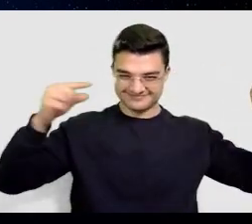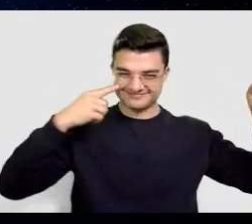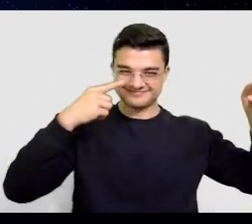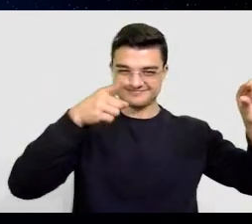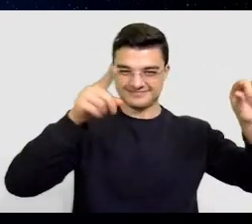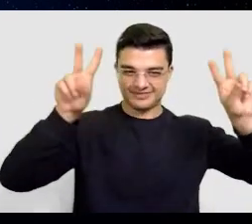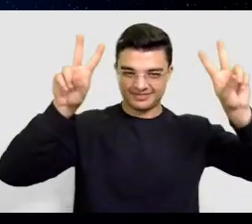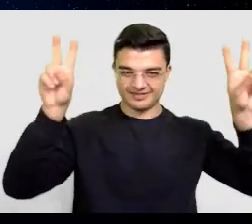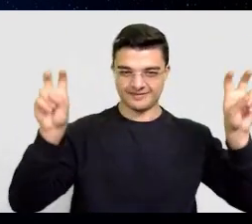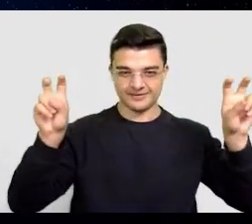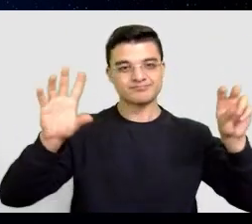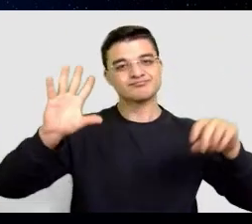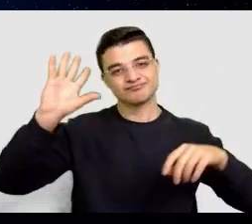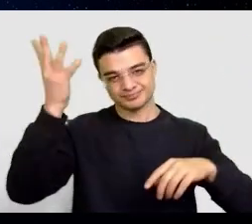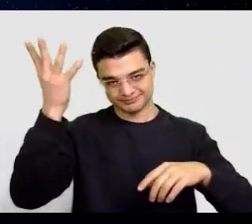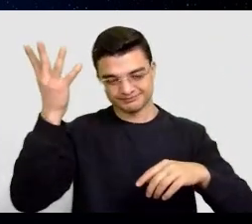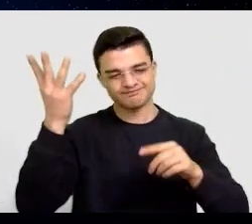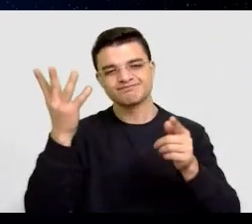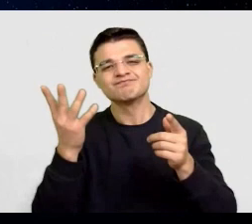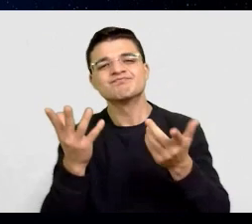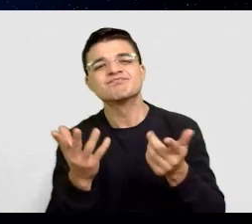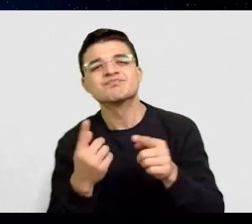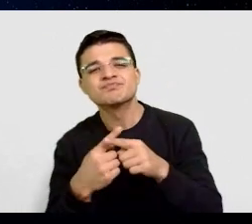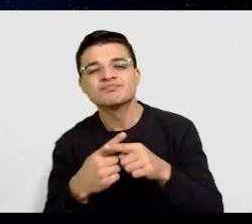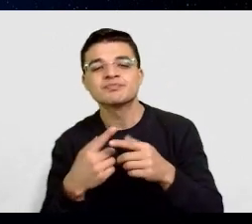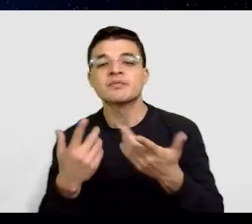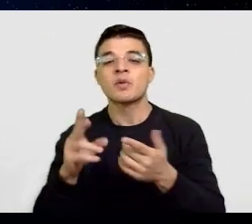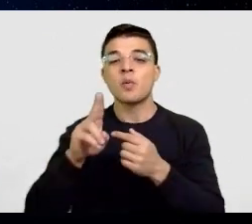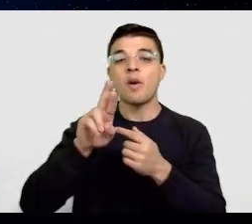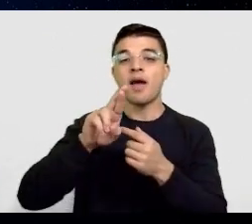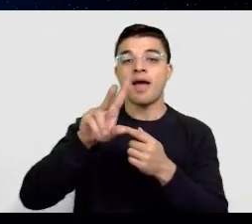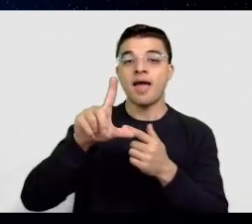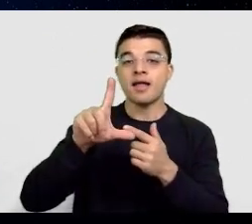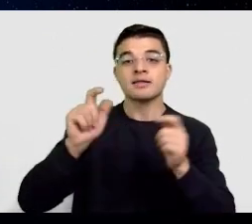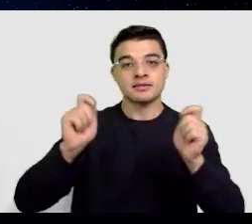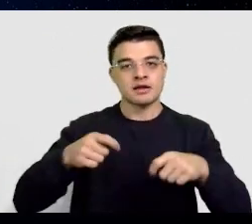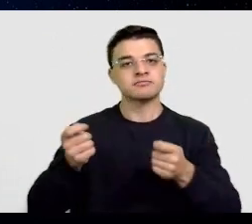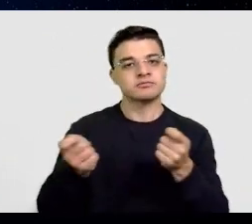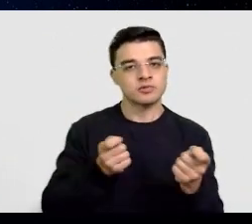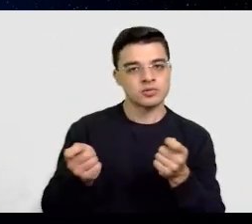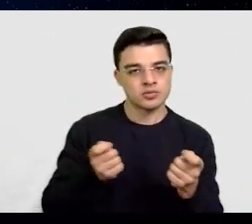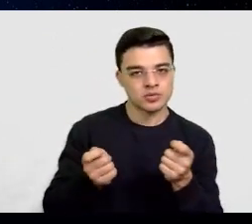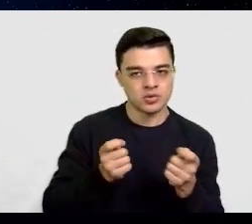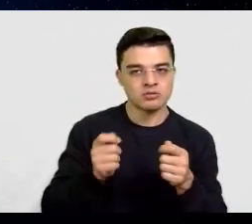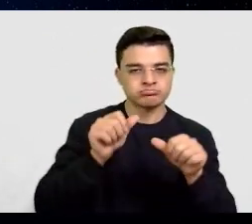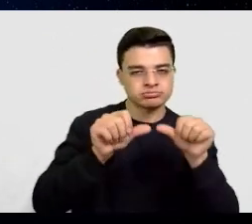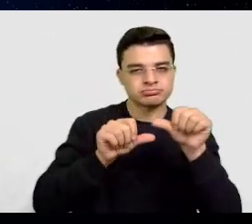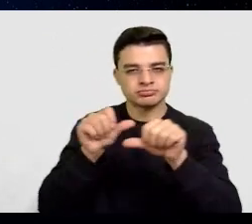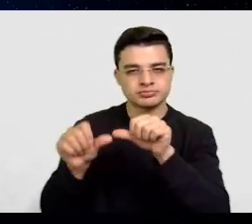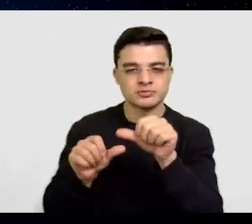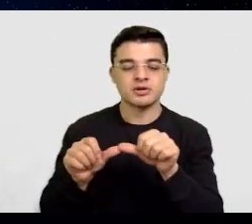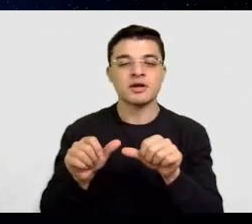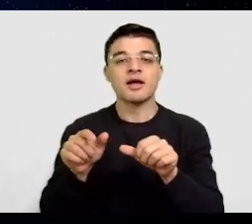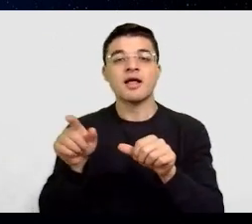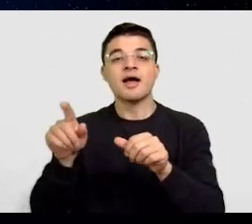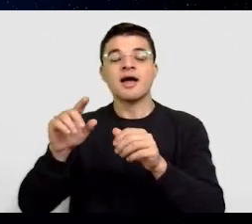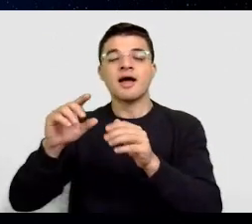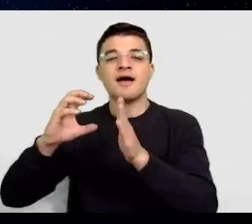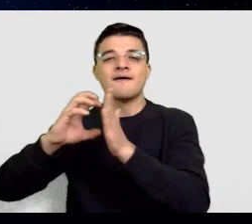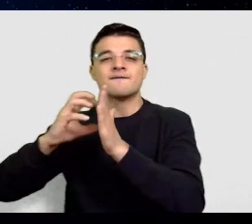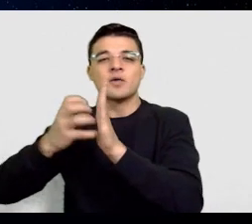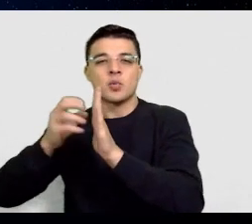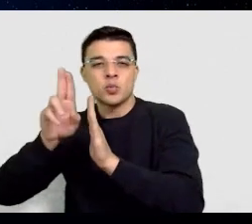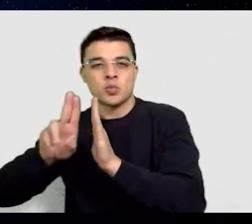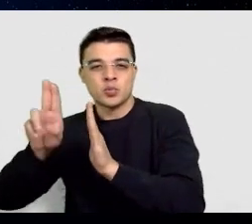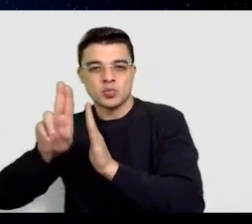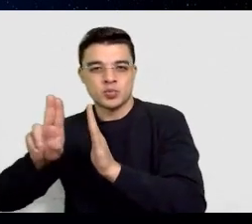consegue manipular uma URL ou parte da URL que vai ser utilizada pelo servidor para fazer requisições. Então,